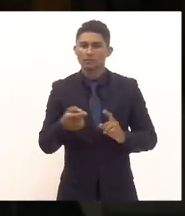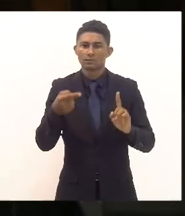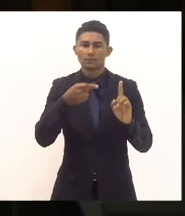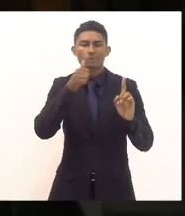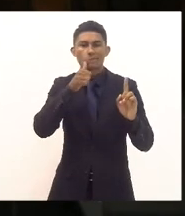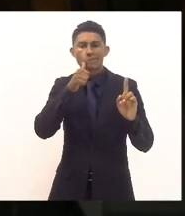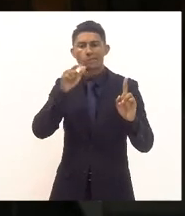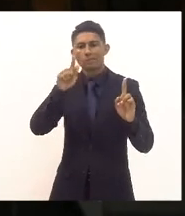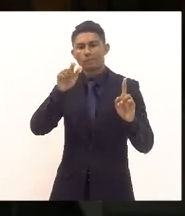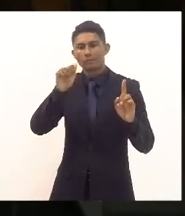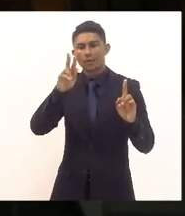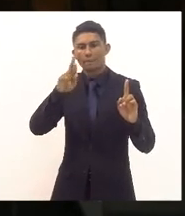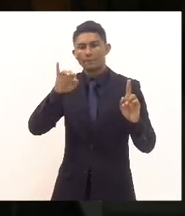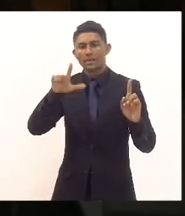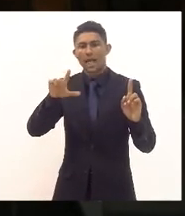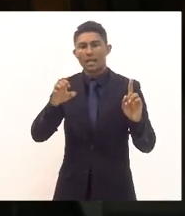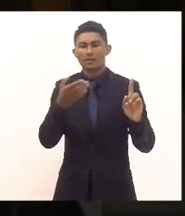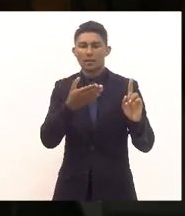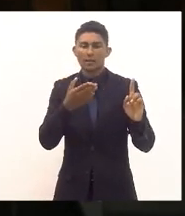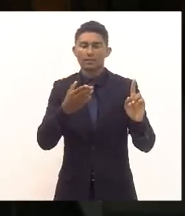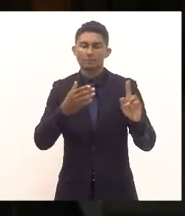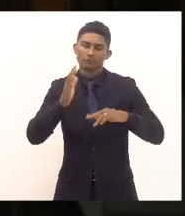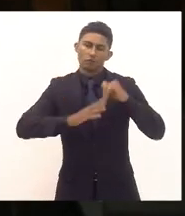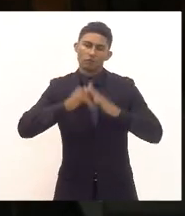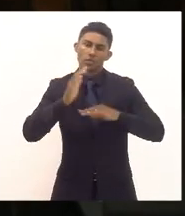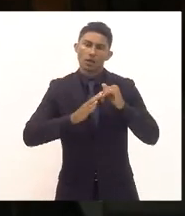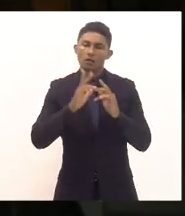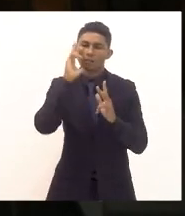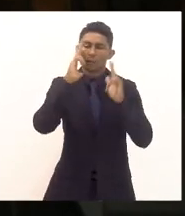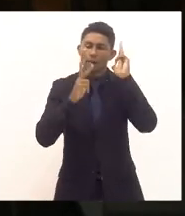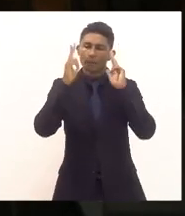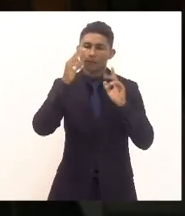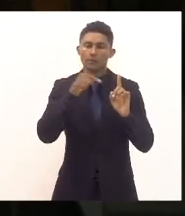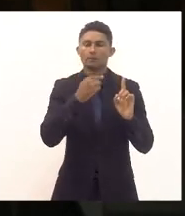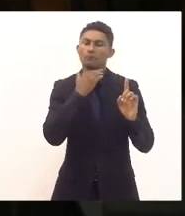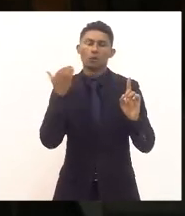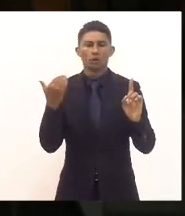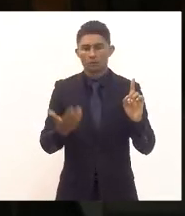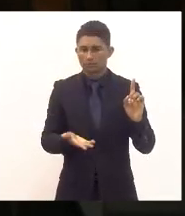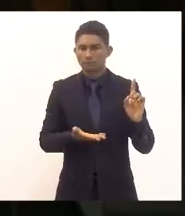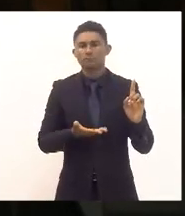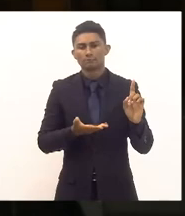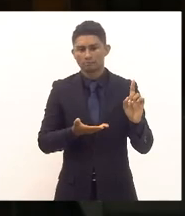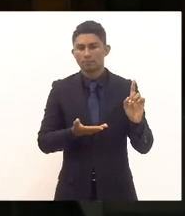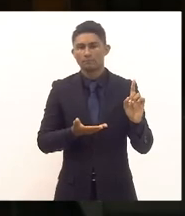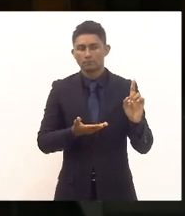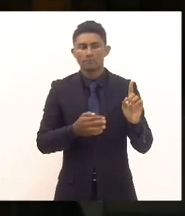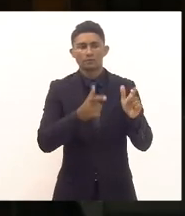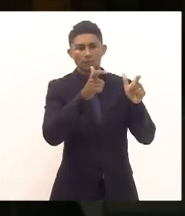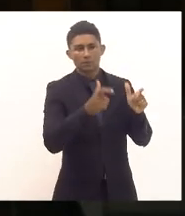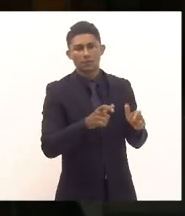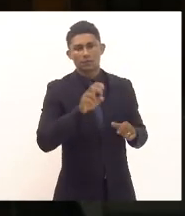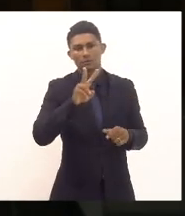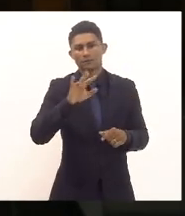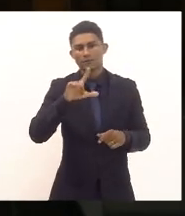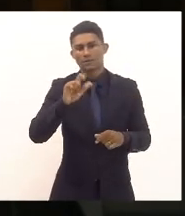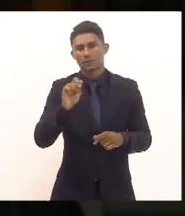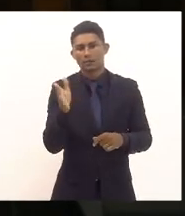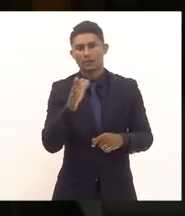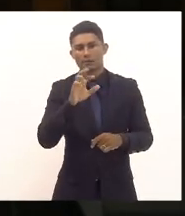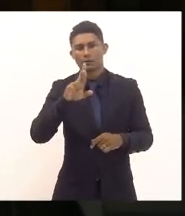Gabriele essa cabeleireira que morreu e da Vila da Penha na Vila